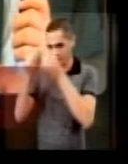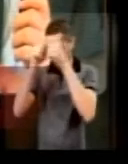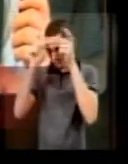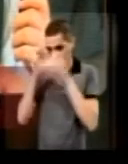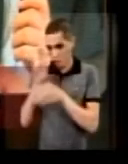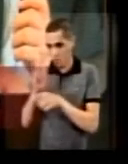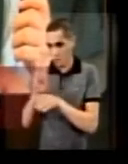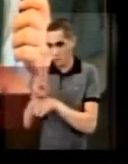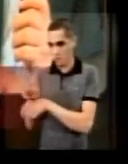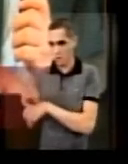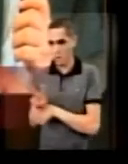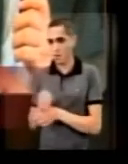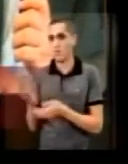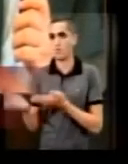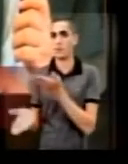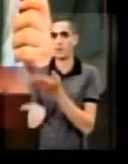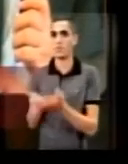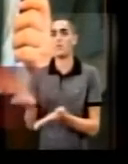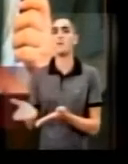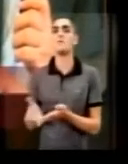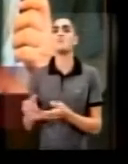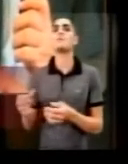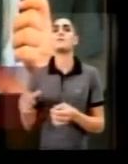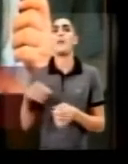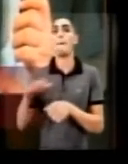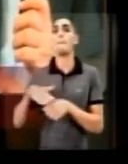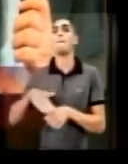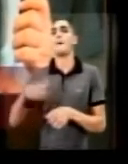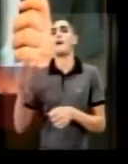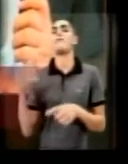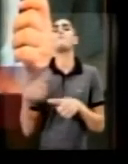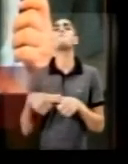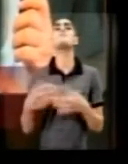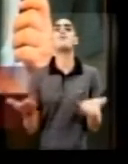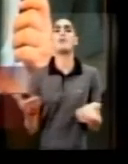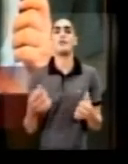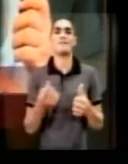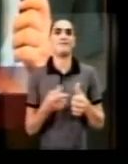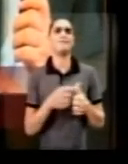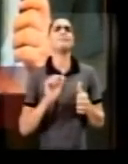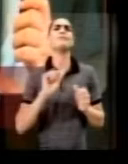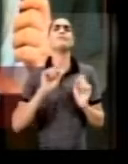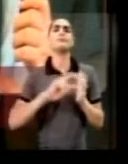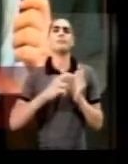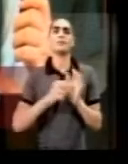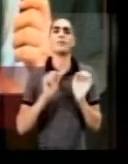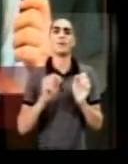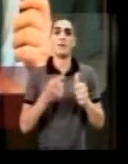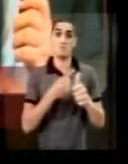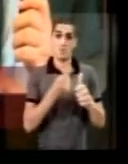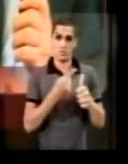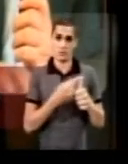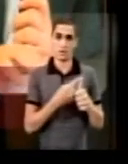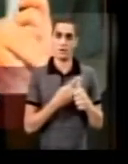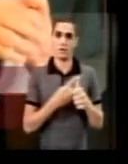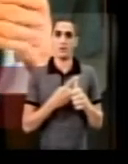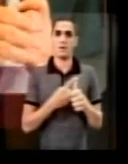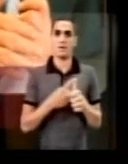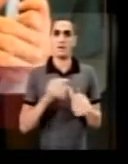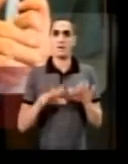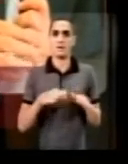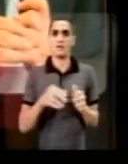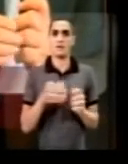que é isso, pessoal? Isso reflete, primeiro, que aqueles casos graves que